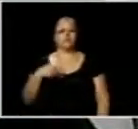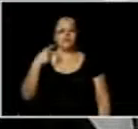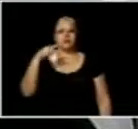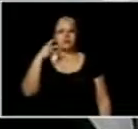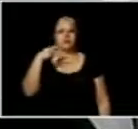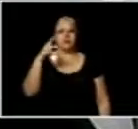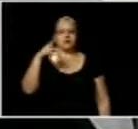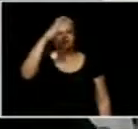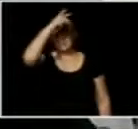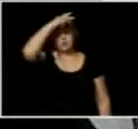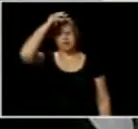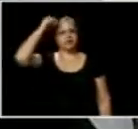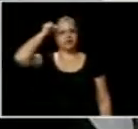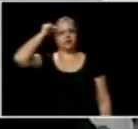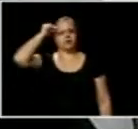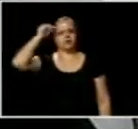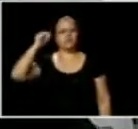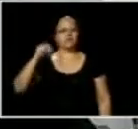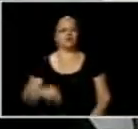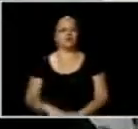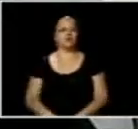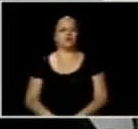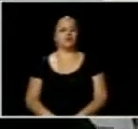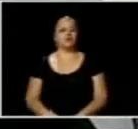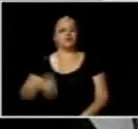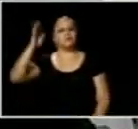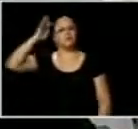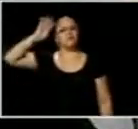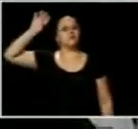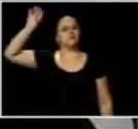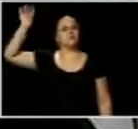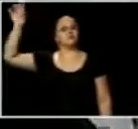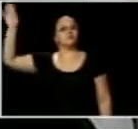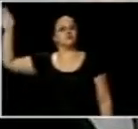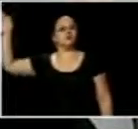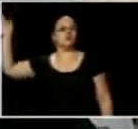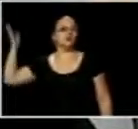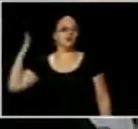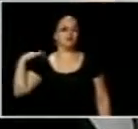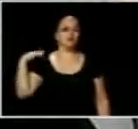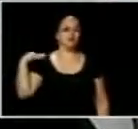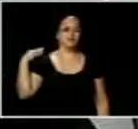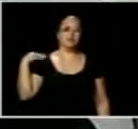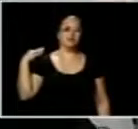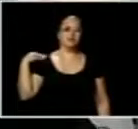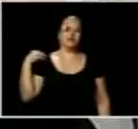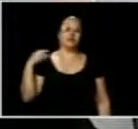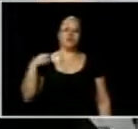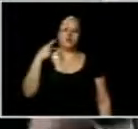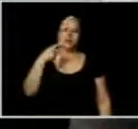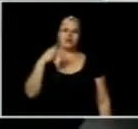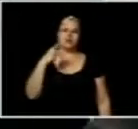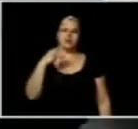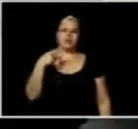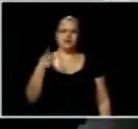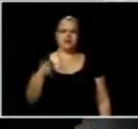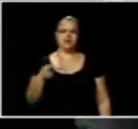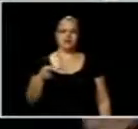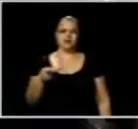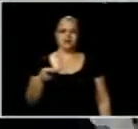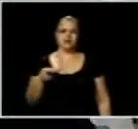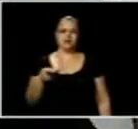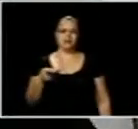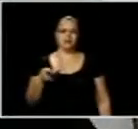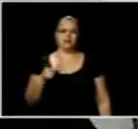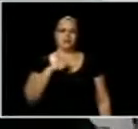prefeito, lembra os tapinha no ombro que eu falei várias vezes aqui na Câmara Municipal? Que tem gente